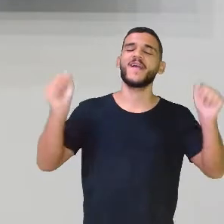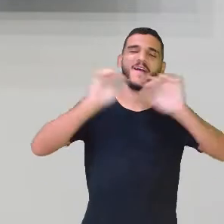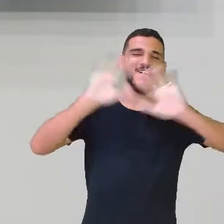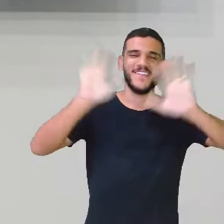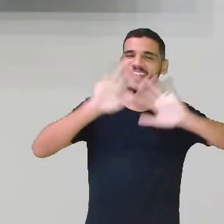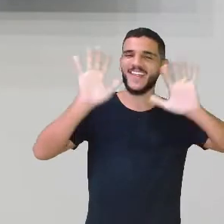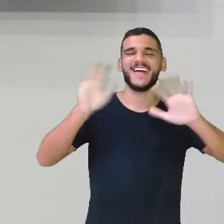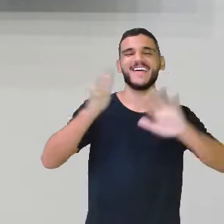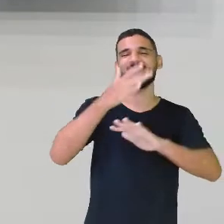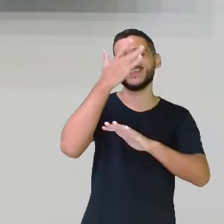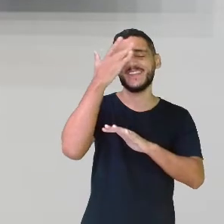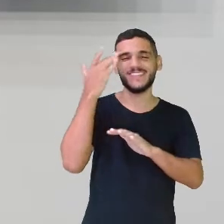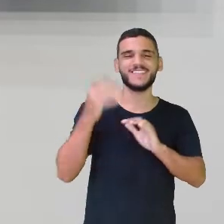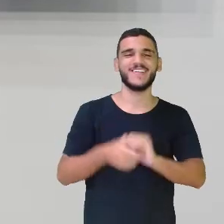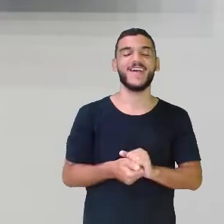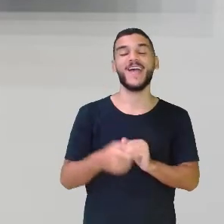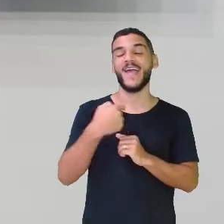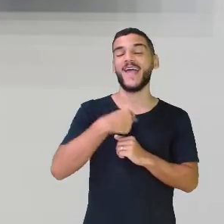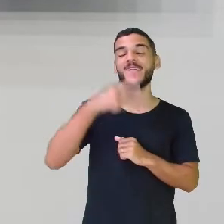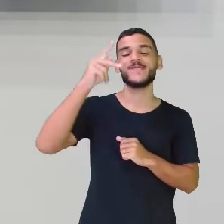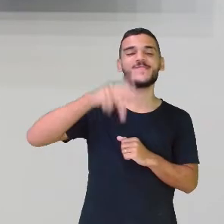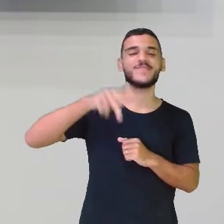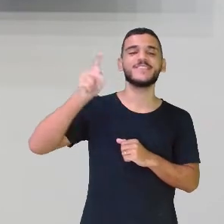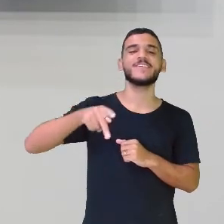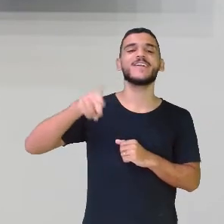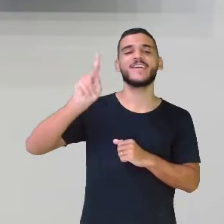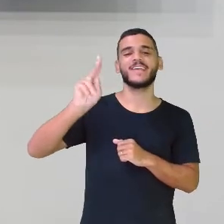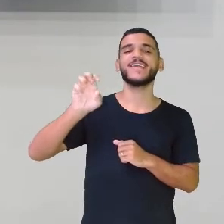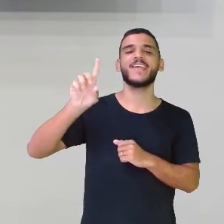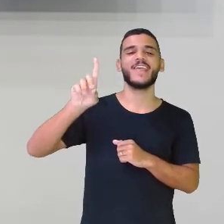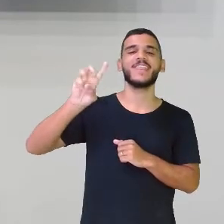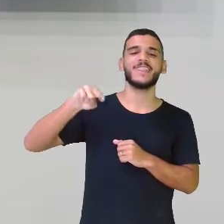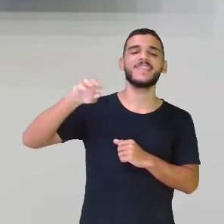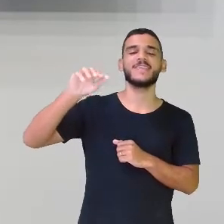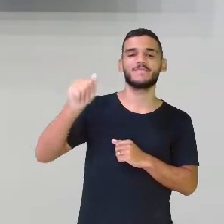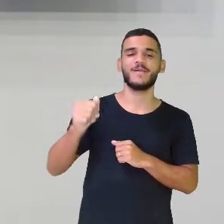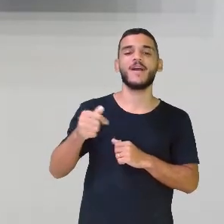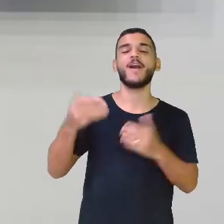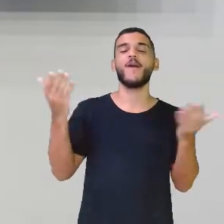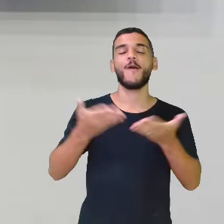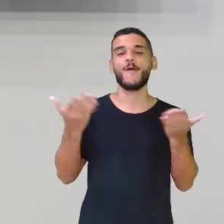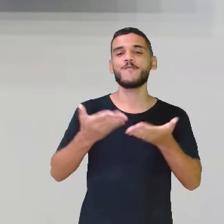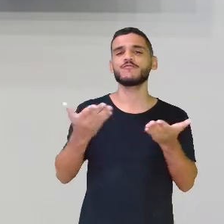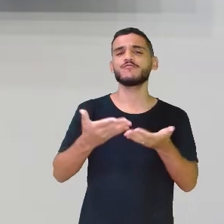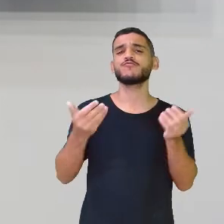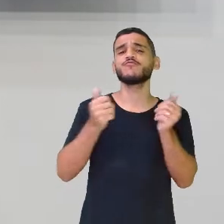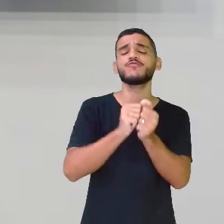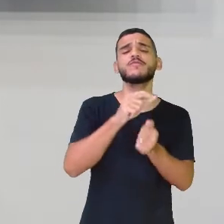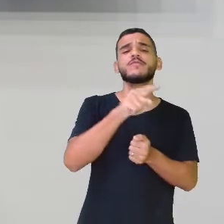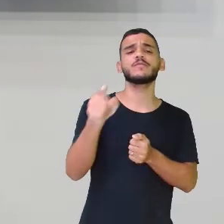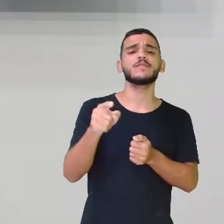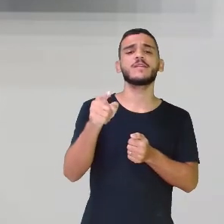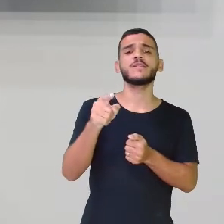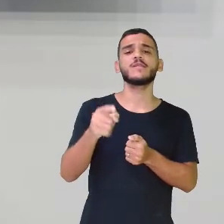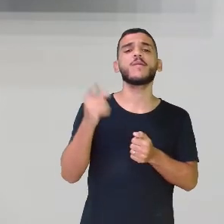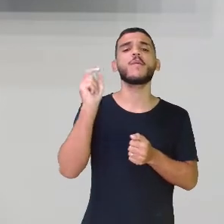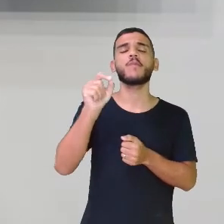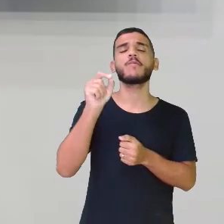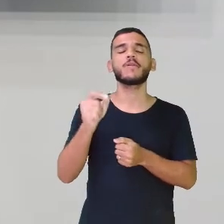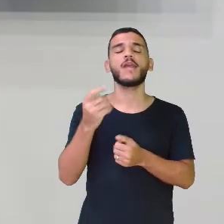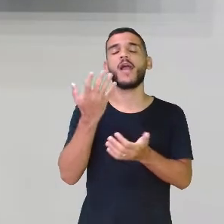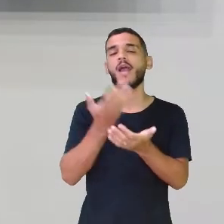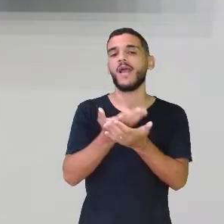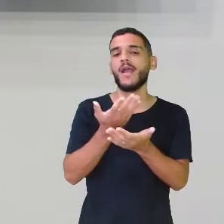Olá pessoal, eu sou a professora Kedma Santos e estou aqui para mais uma aula de matemática para os quintos